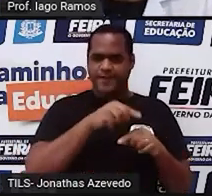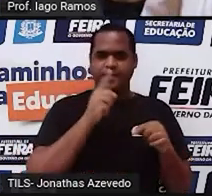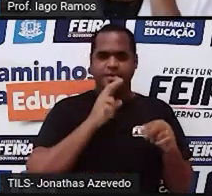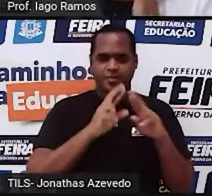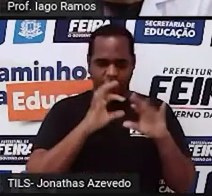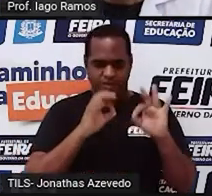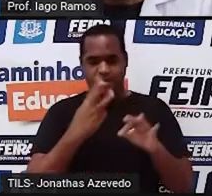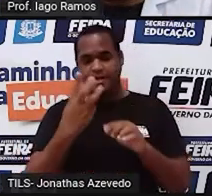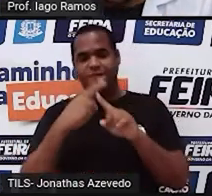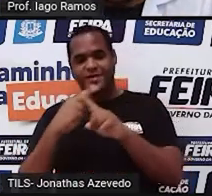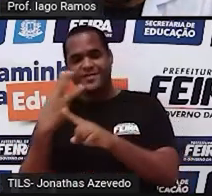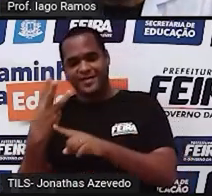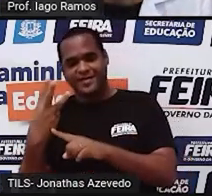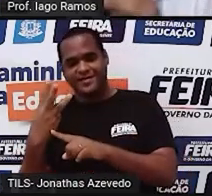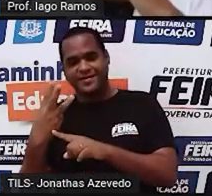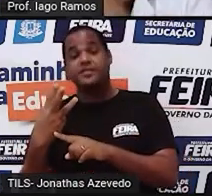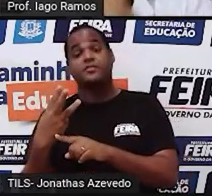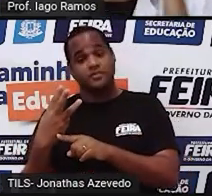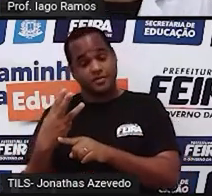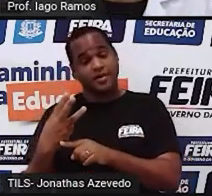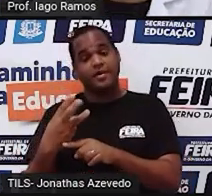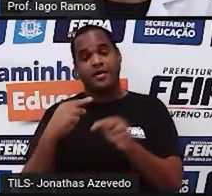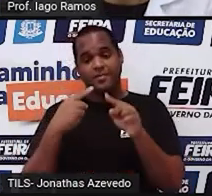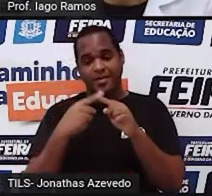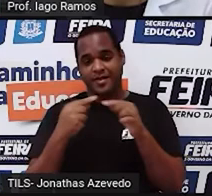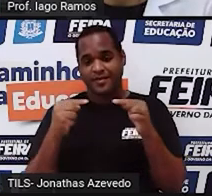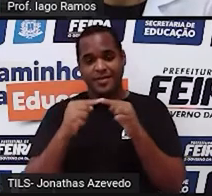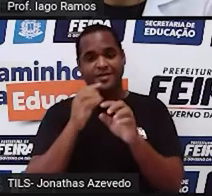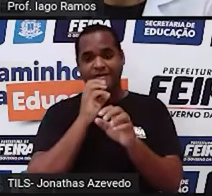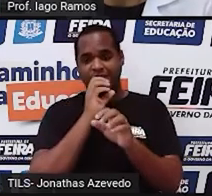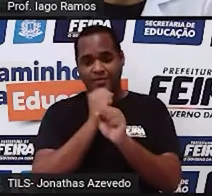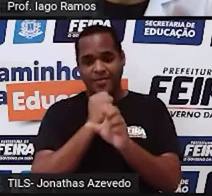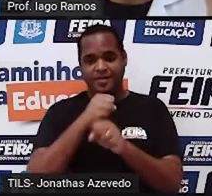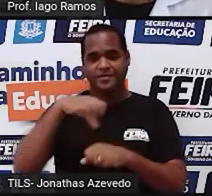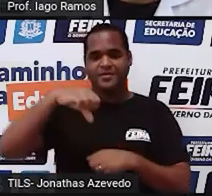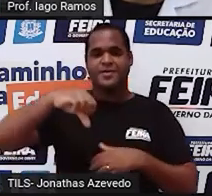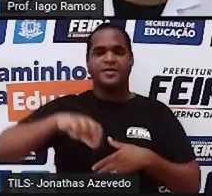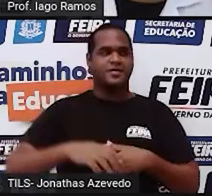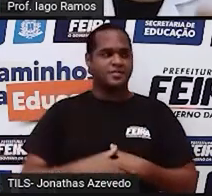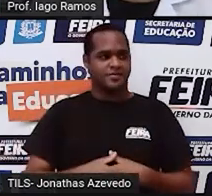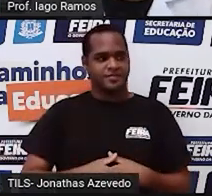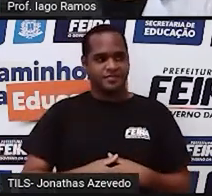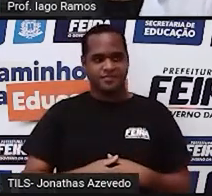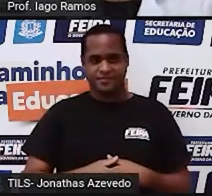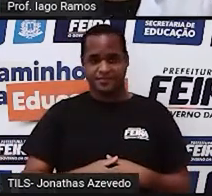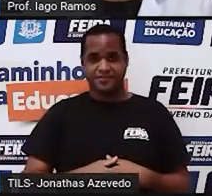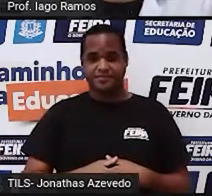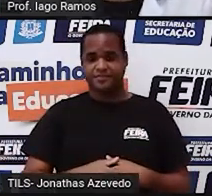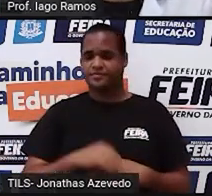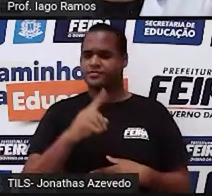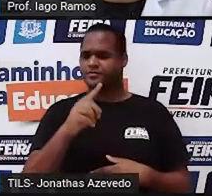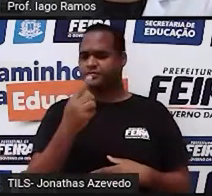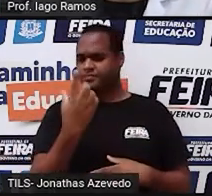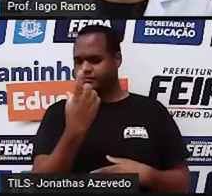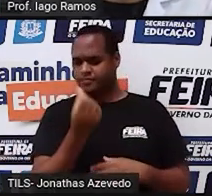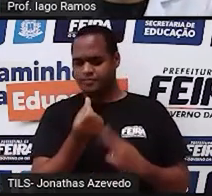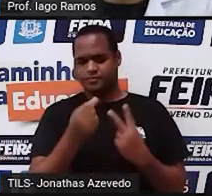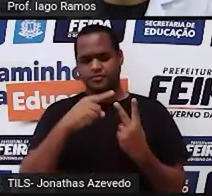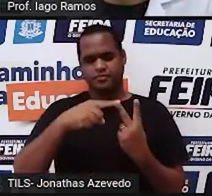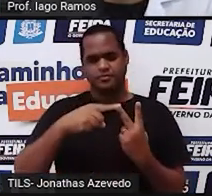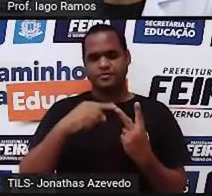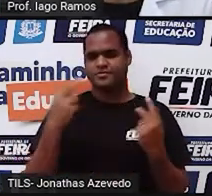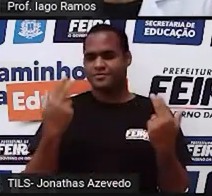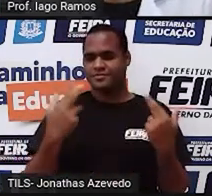fizer 3 x 3 = 9 a raiz quadrada de 16 =